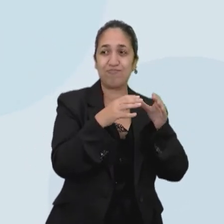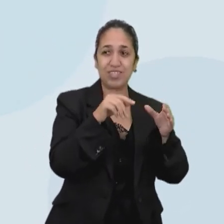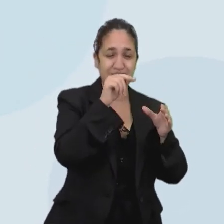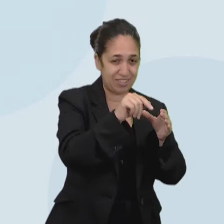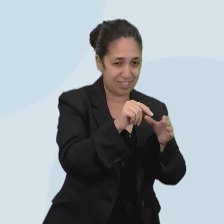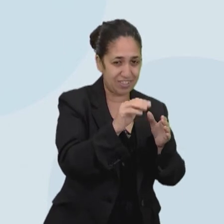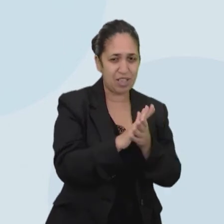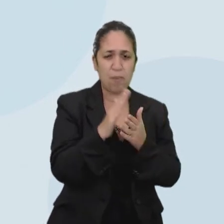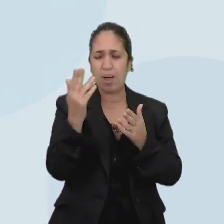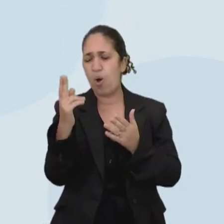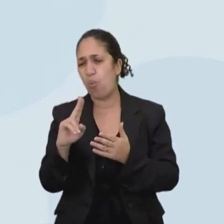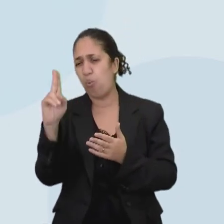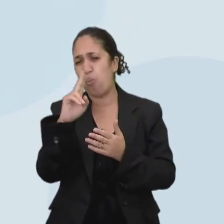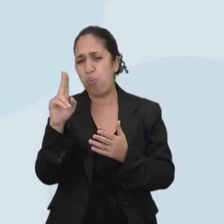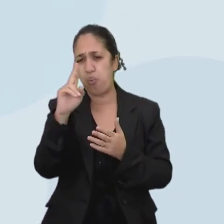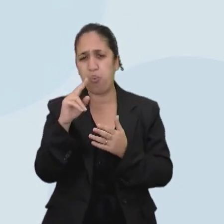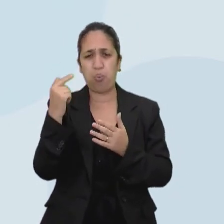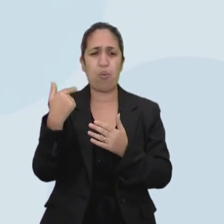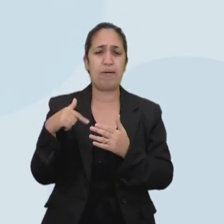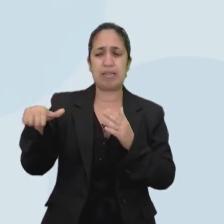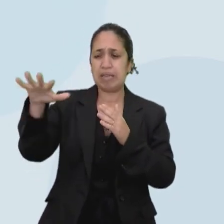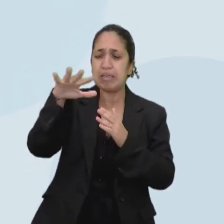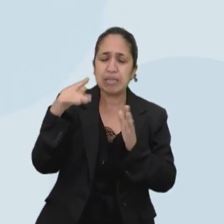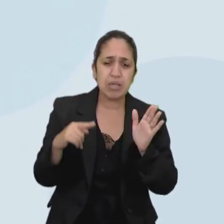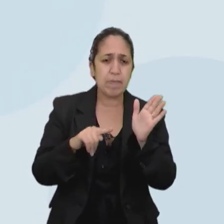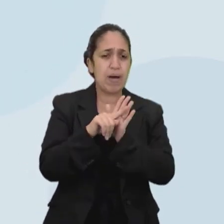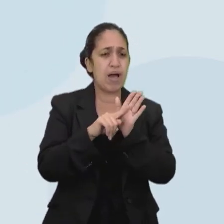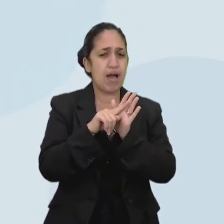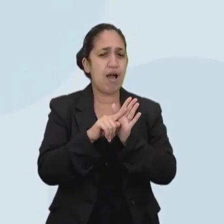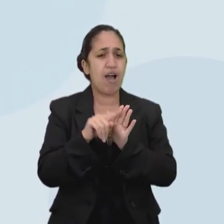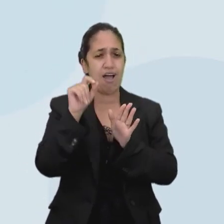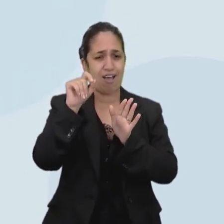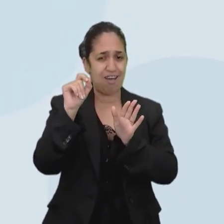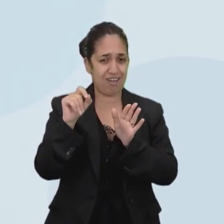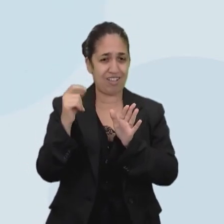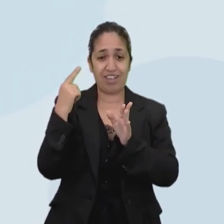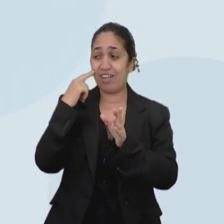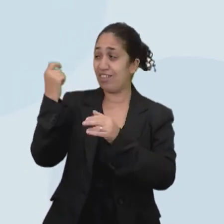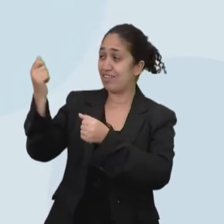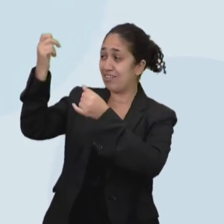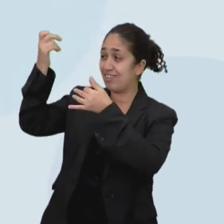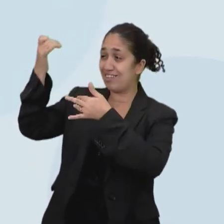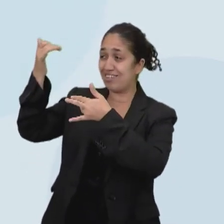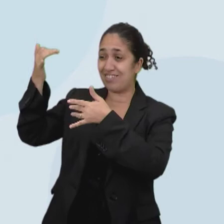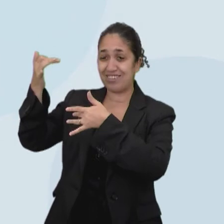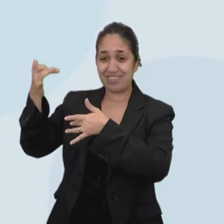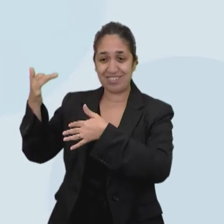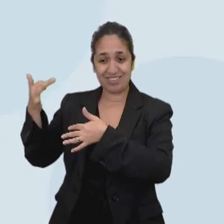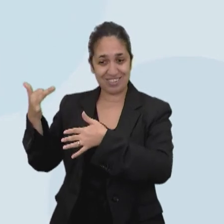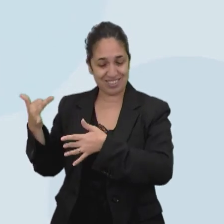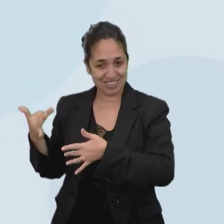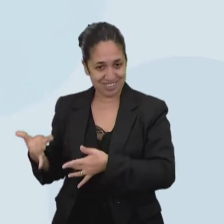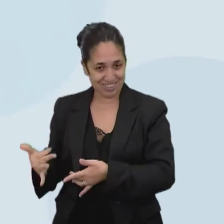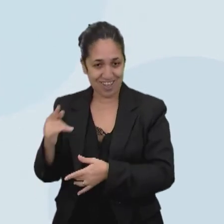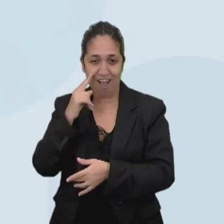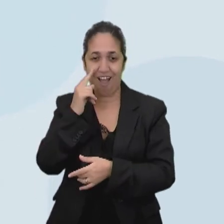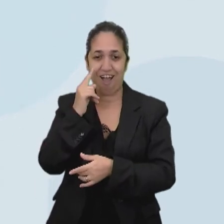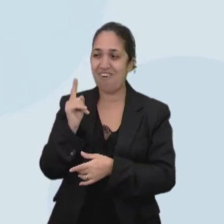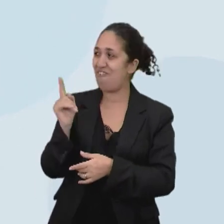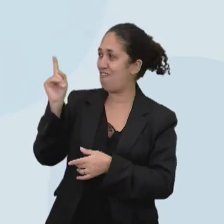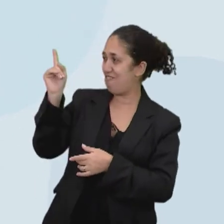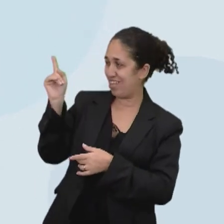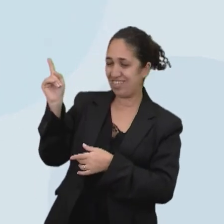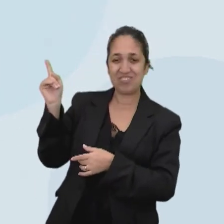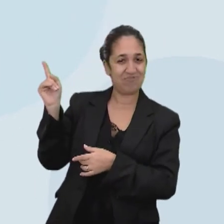mais utilizados pelos pesquisadores são esses descritos abaixo aí. Okay? E aí a gente